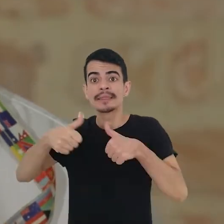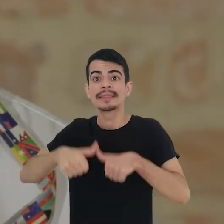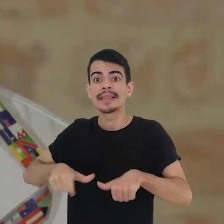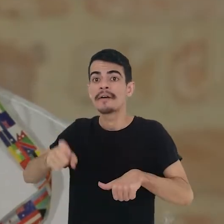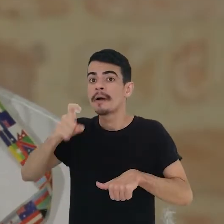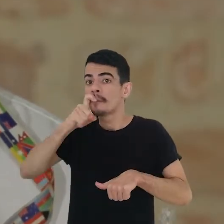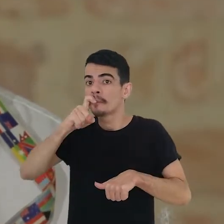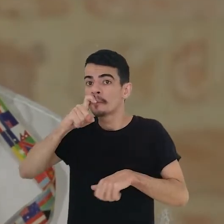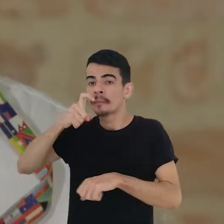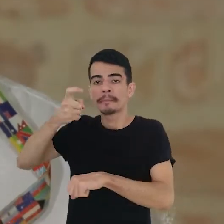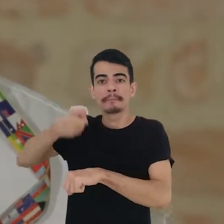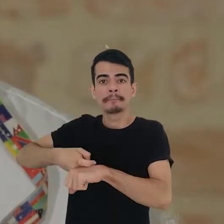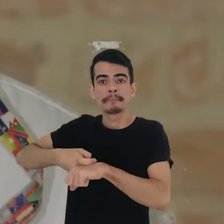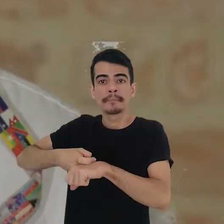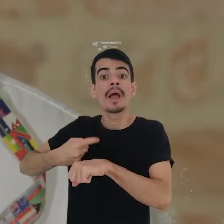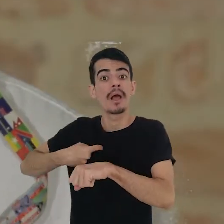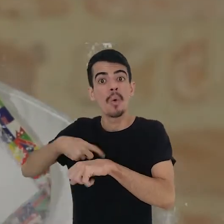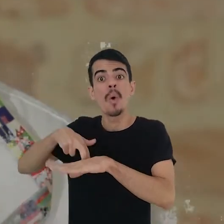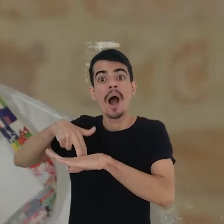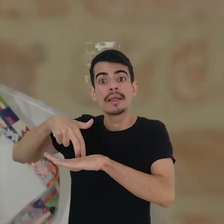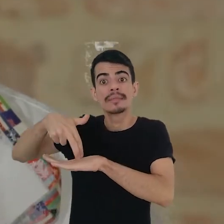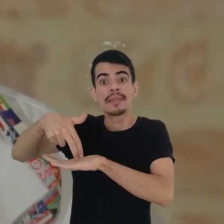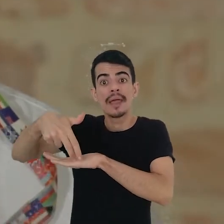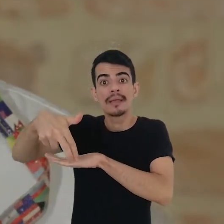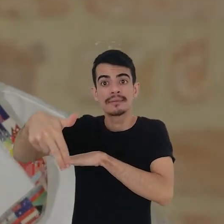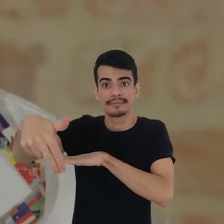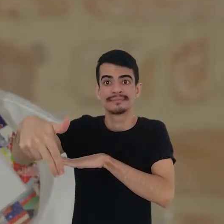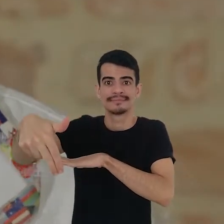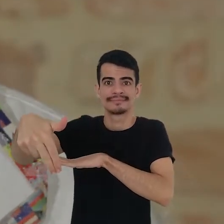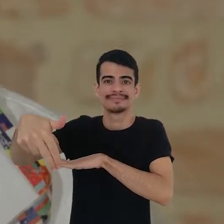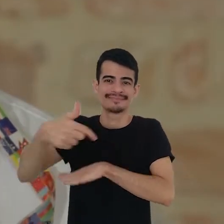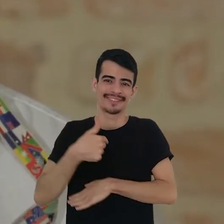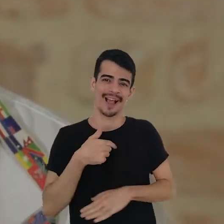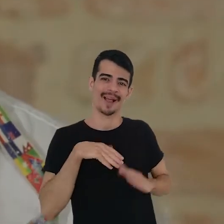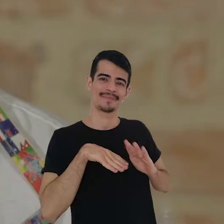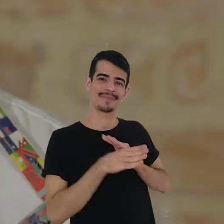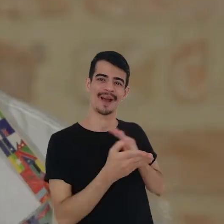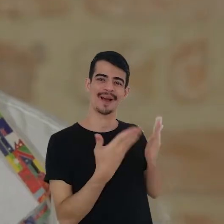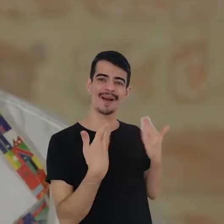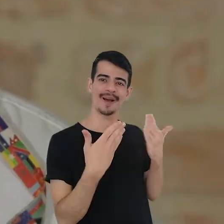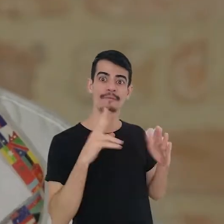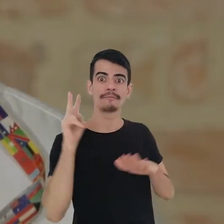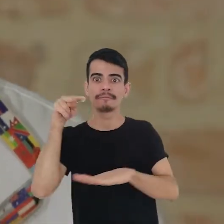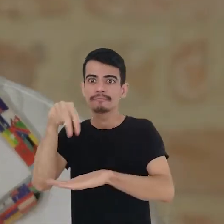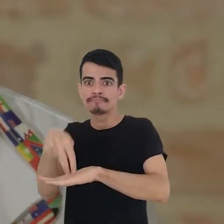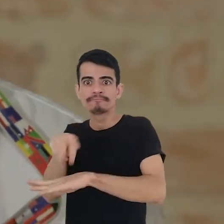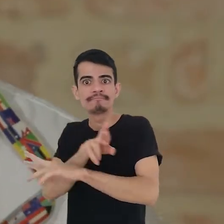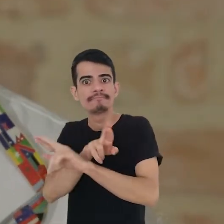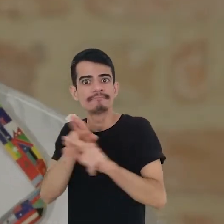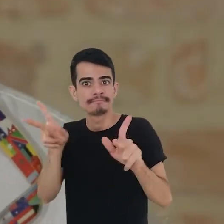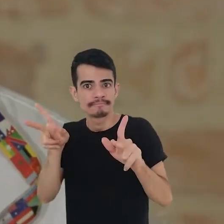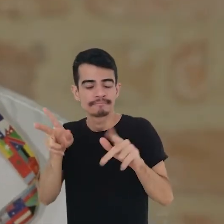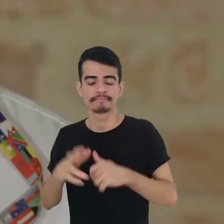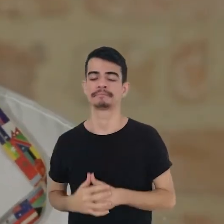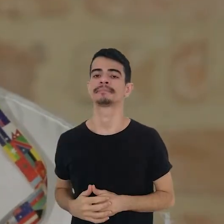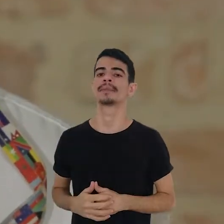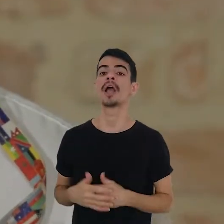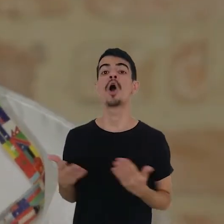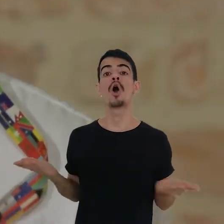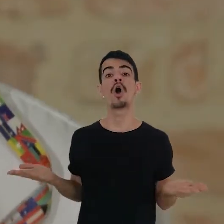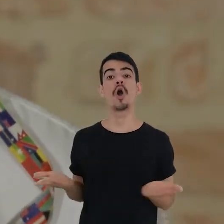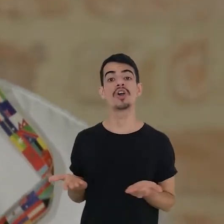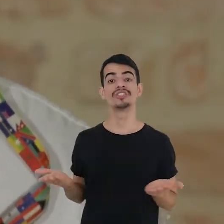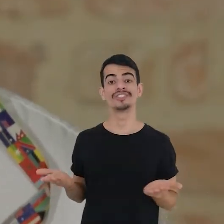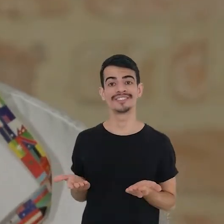que é ímpar para alguém que cresceu e viveu num ambiente tropical. E hoje, quando eu volto à